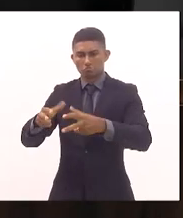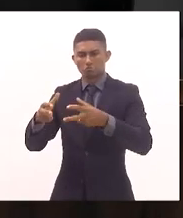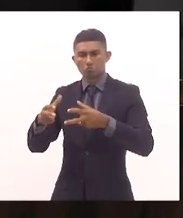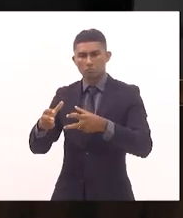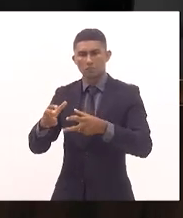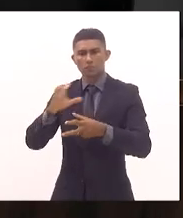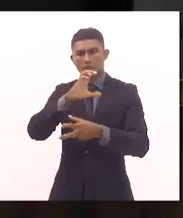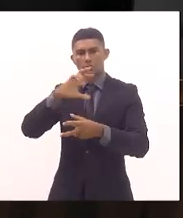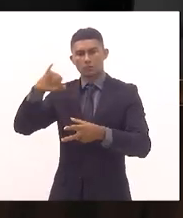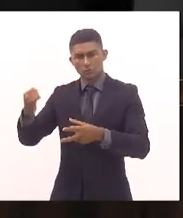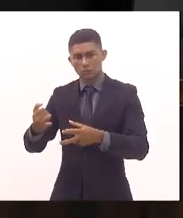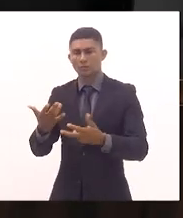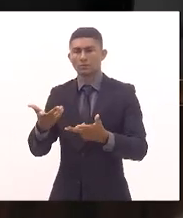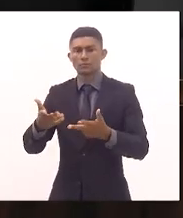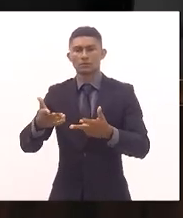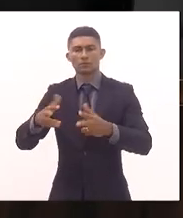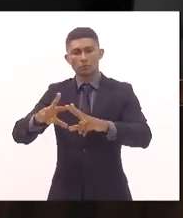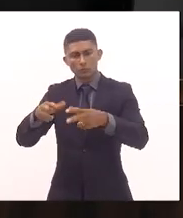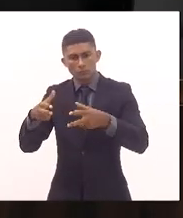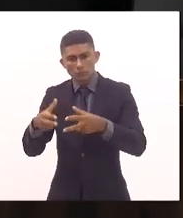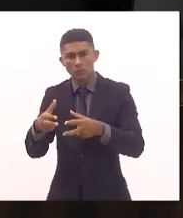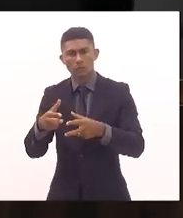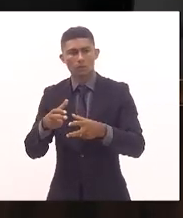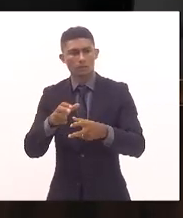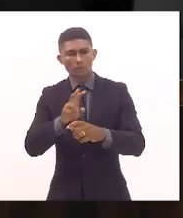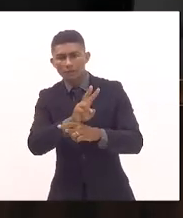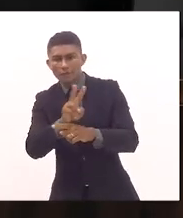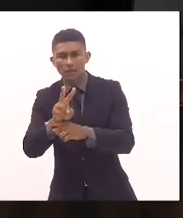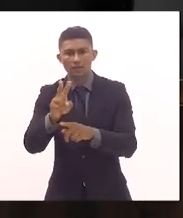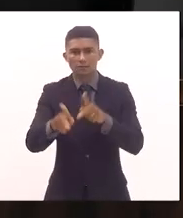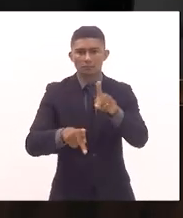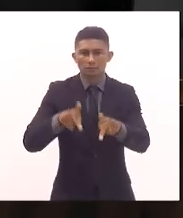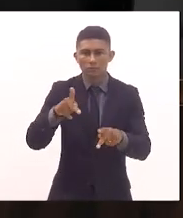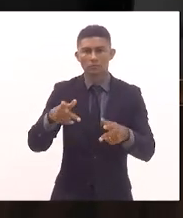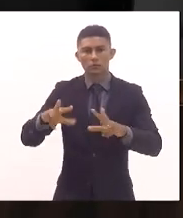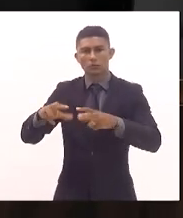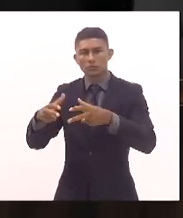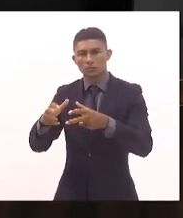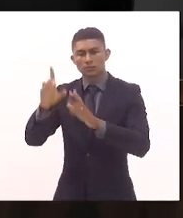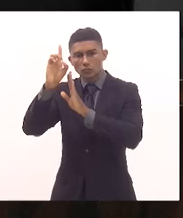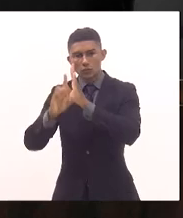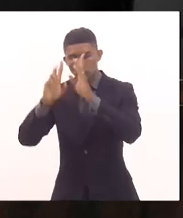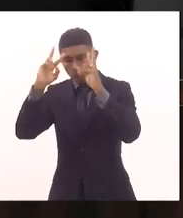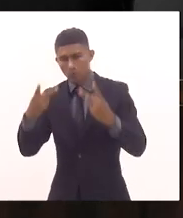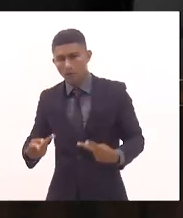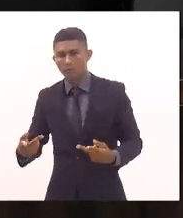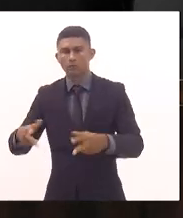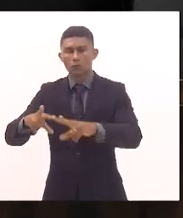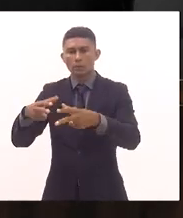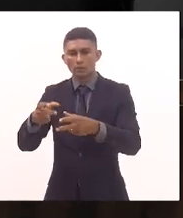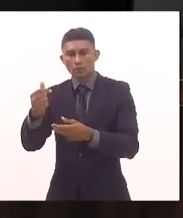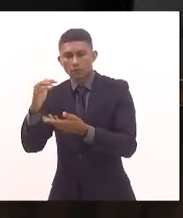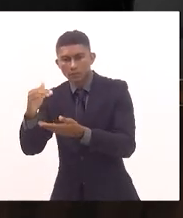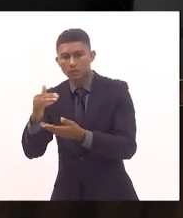comissões, Constituição, Justiça e Defesa do Consumidor, Defesa dos Direitos Humanos e Cidadania, Economia e